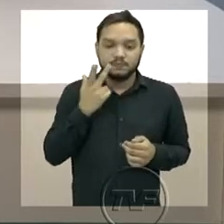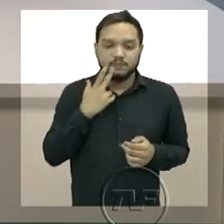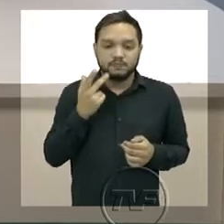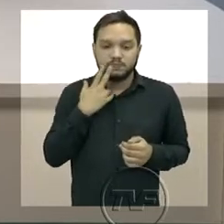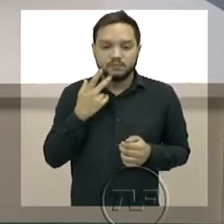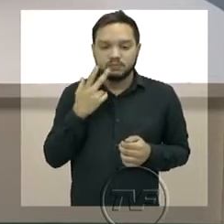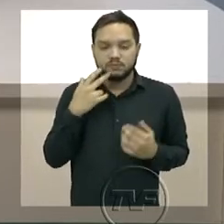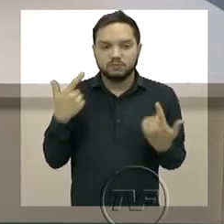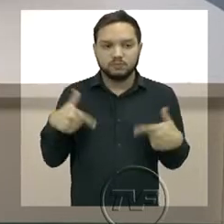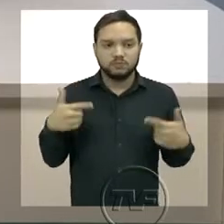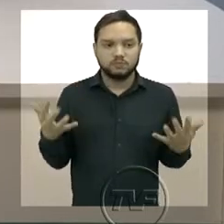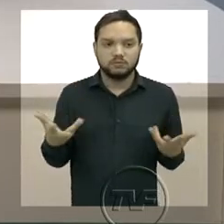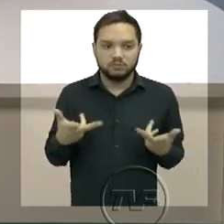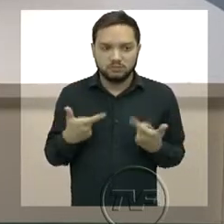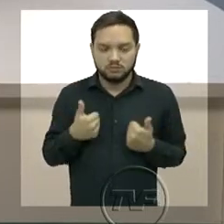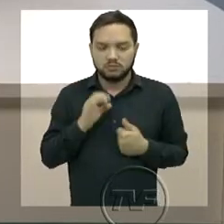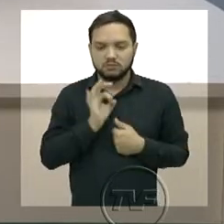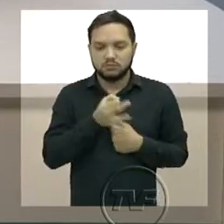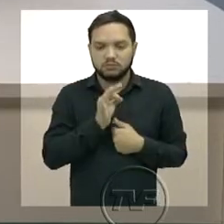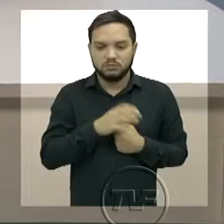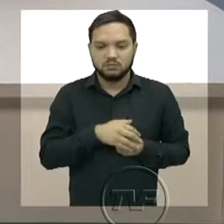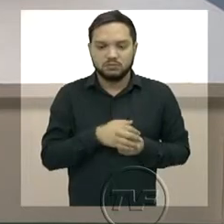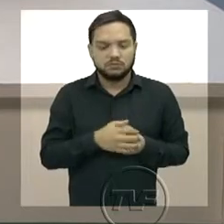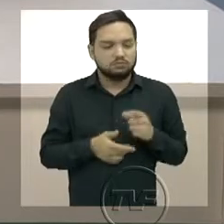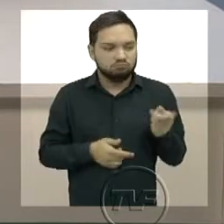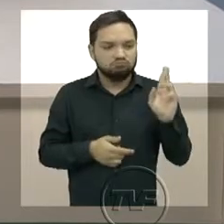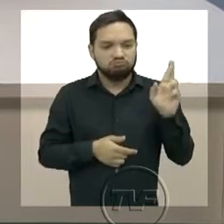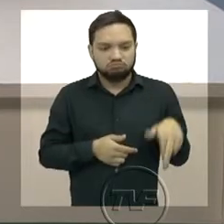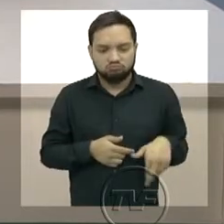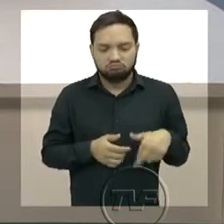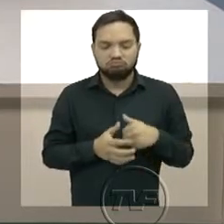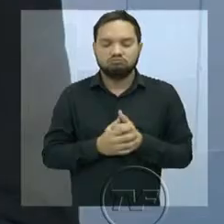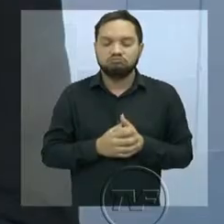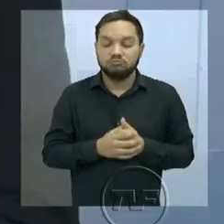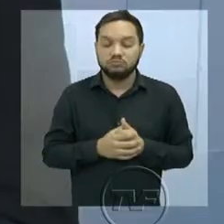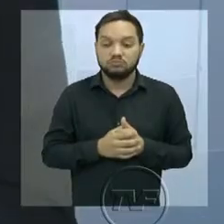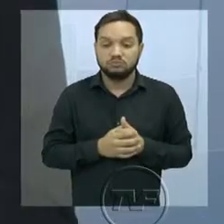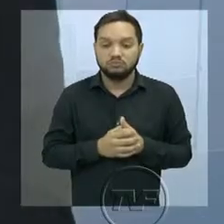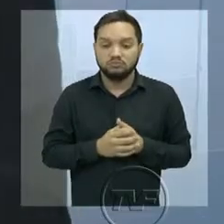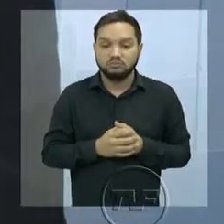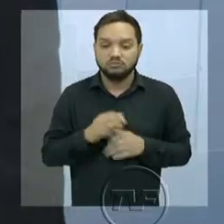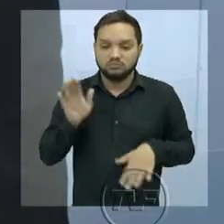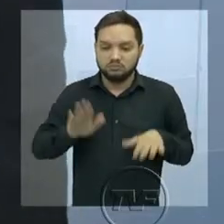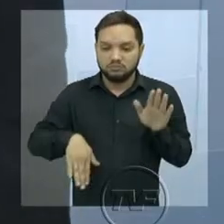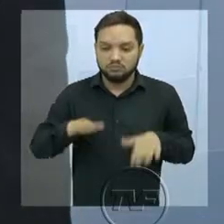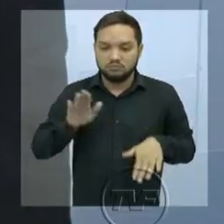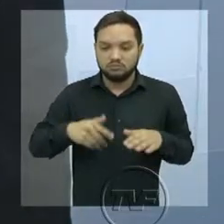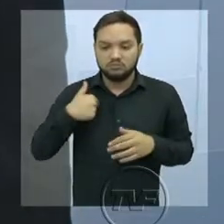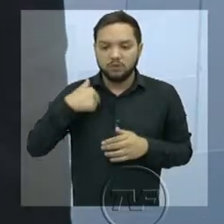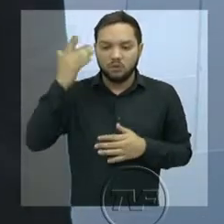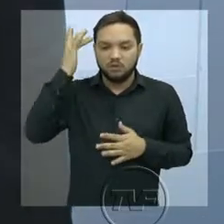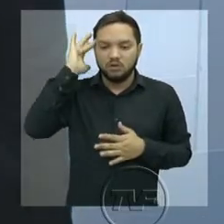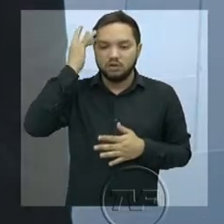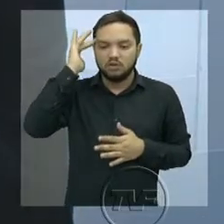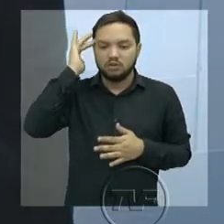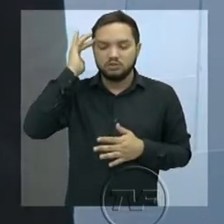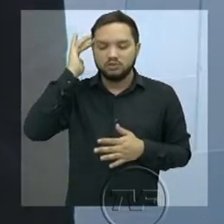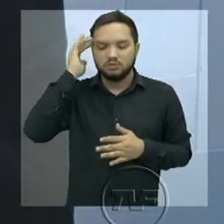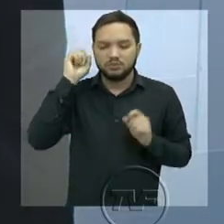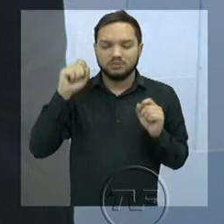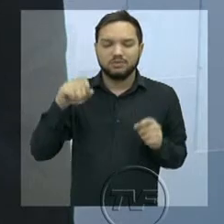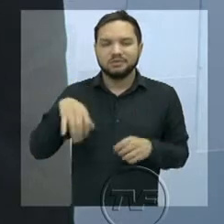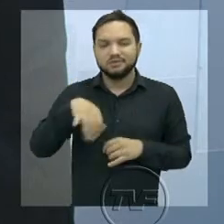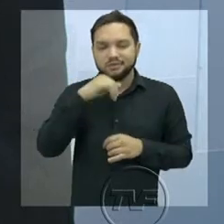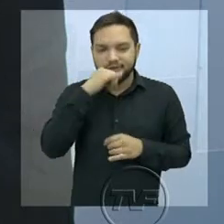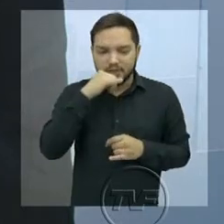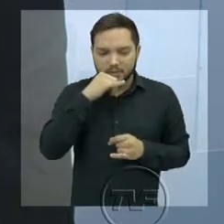maestria impressionante. Me surpreende, isso aí você falou. E é uma coisa que às vezes eu acho que, infelizmente, não